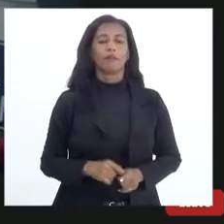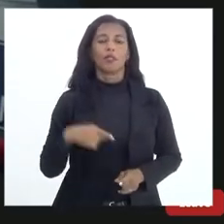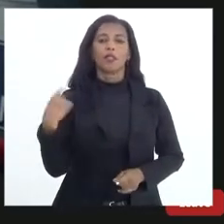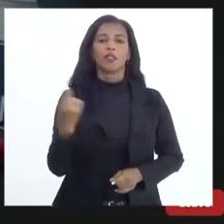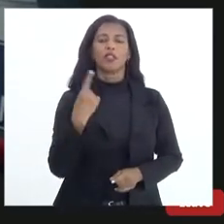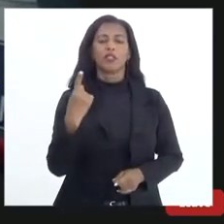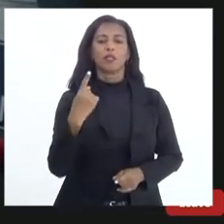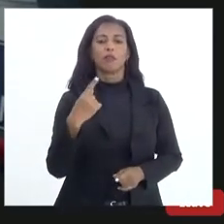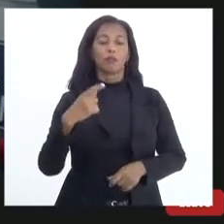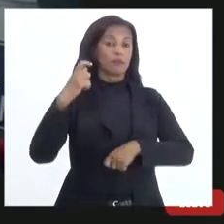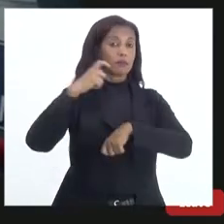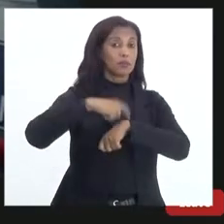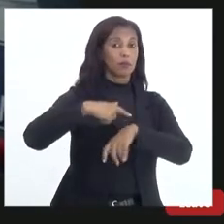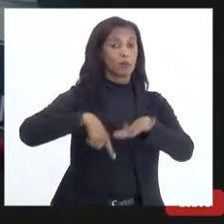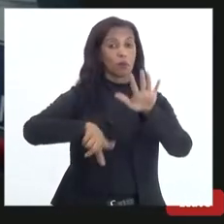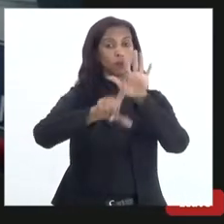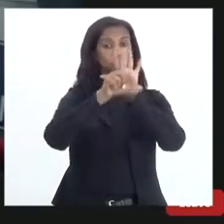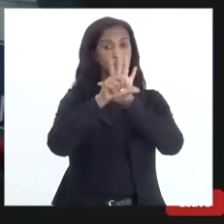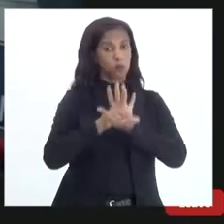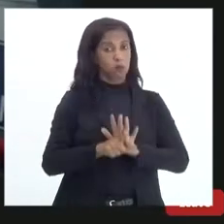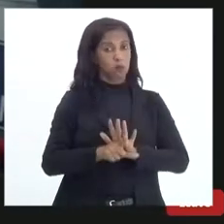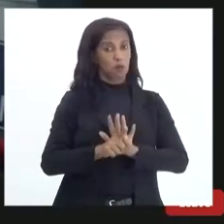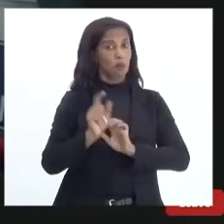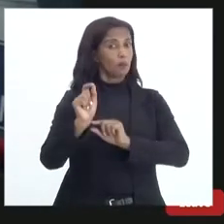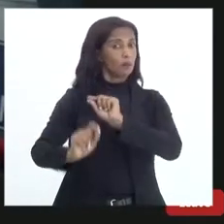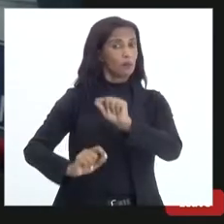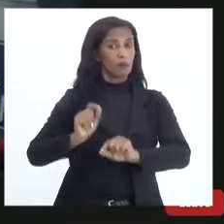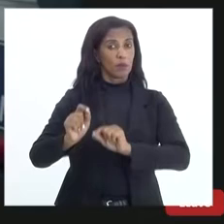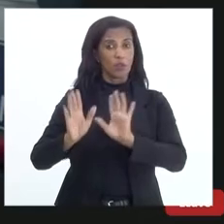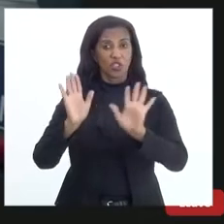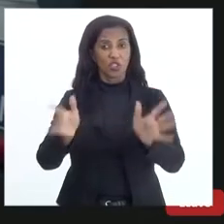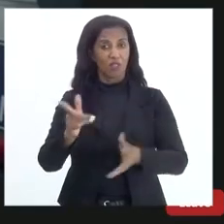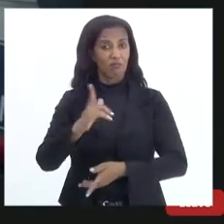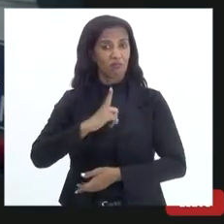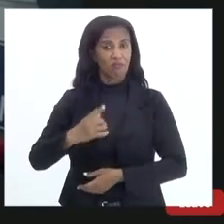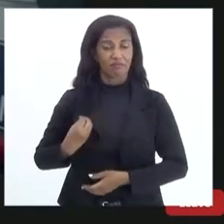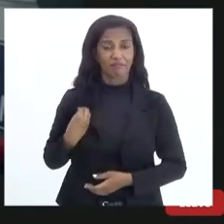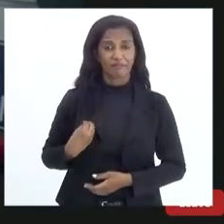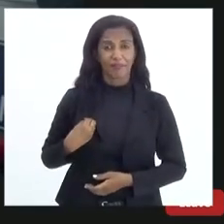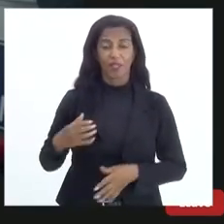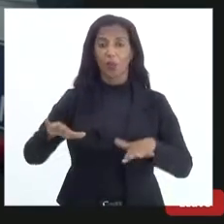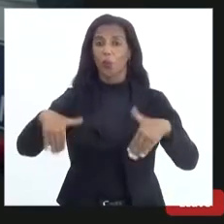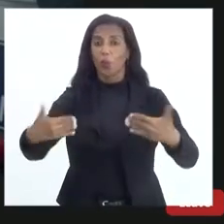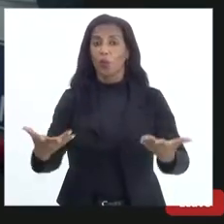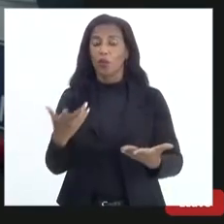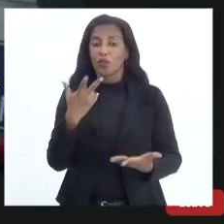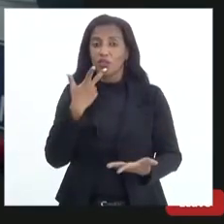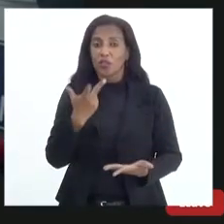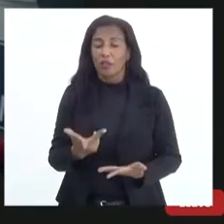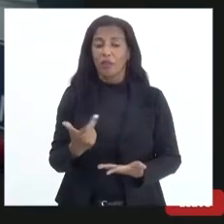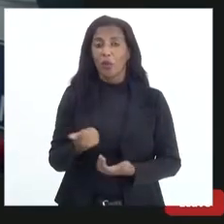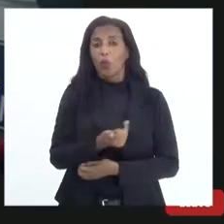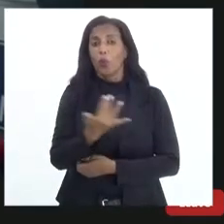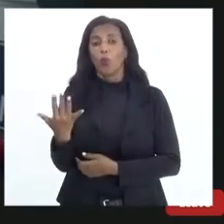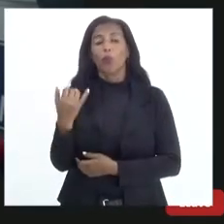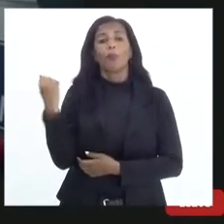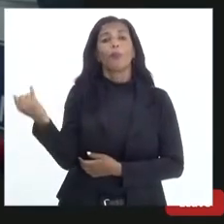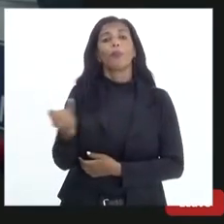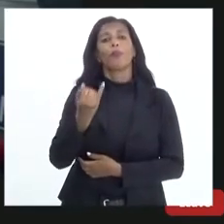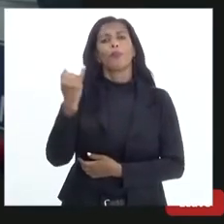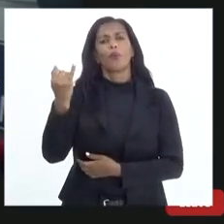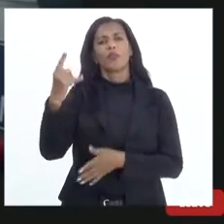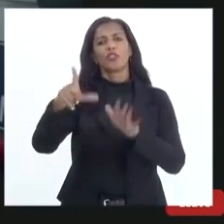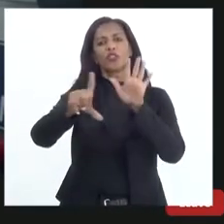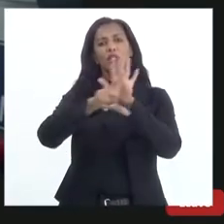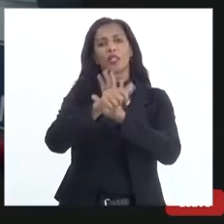de legislar sobre o óbvio, sobre aquilo que já existe, né? Quando a gente está falando aqui o quanto que é importante a